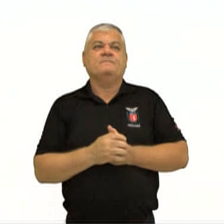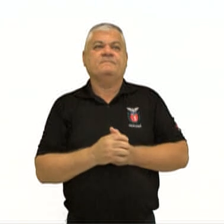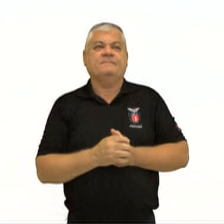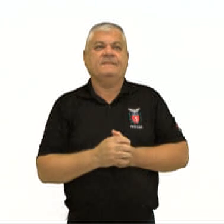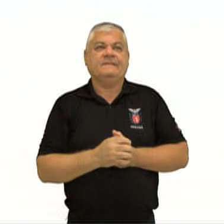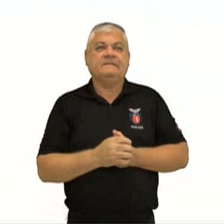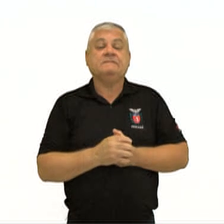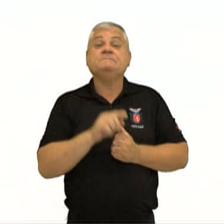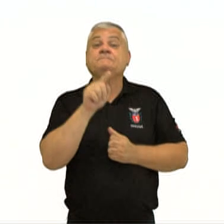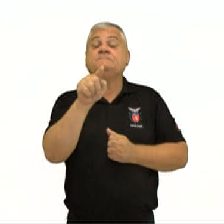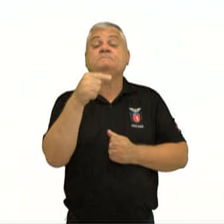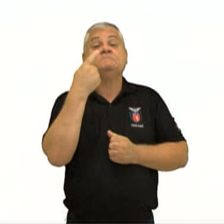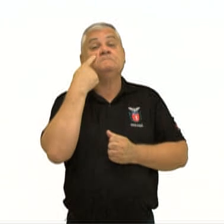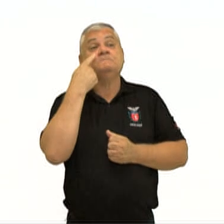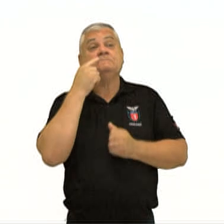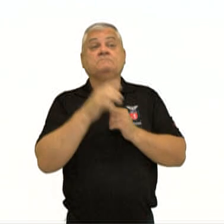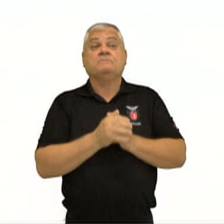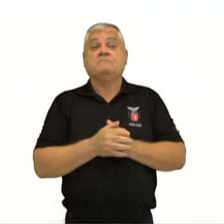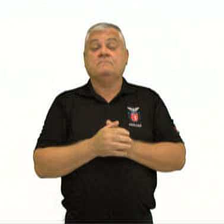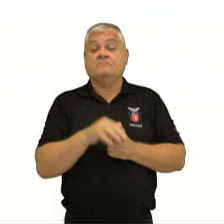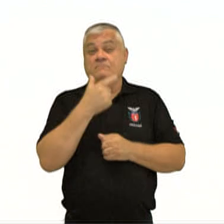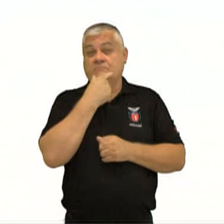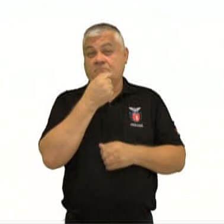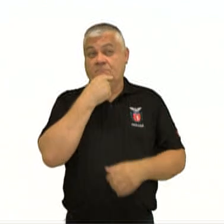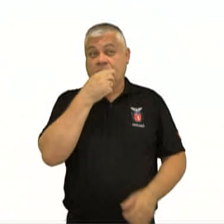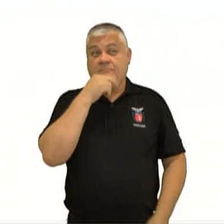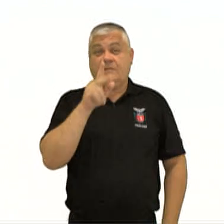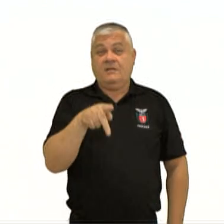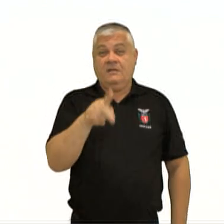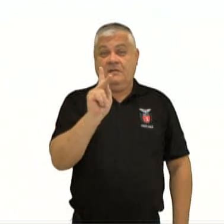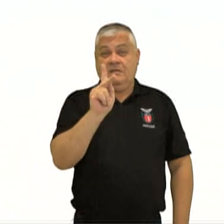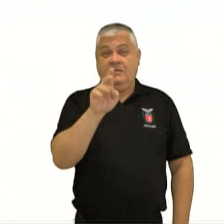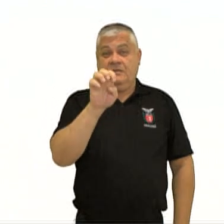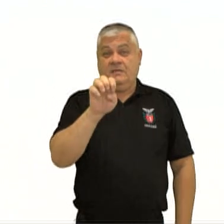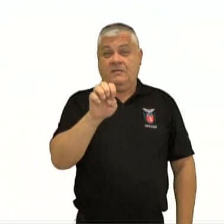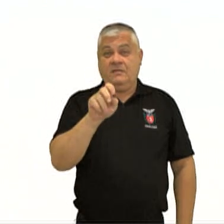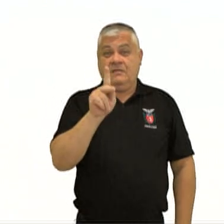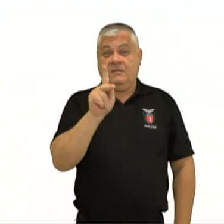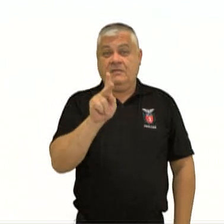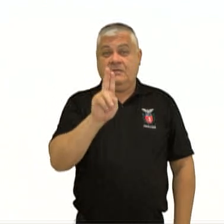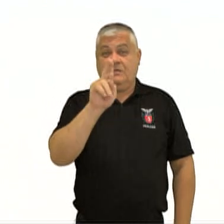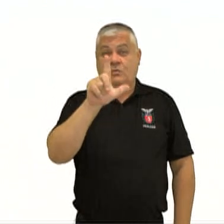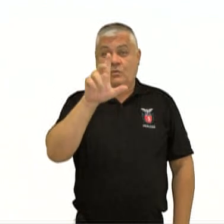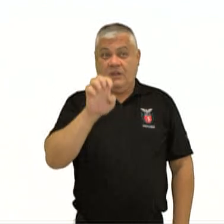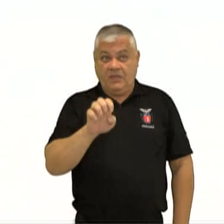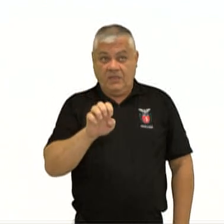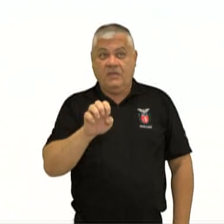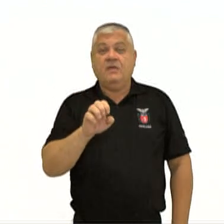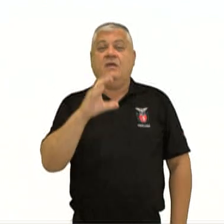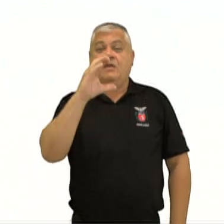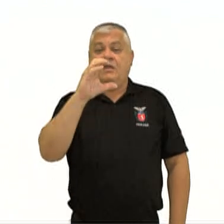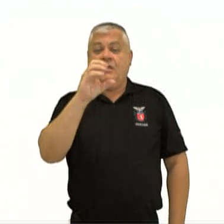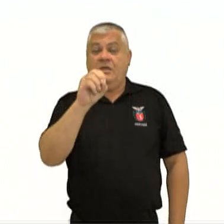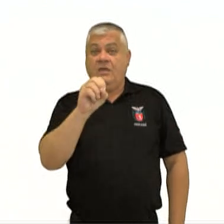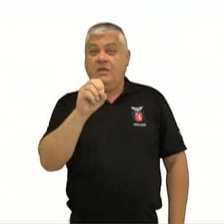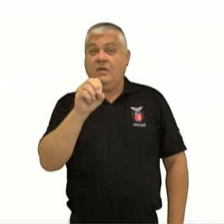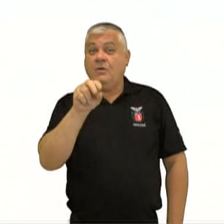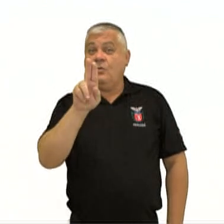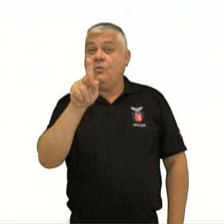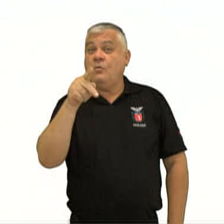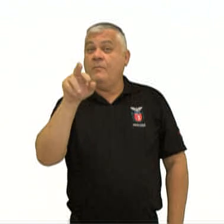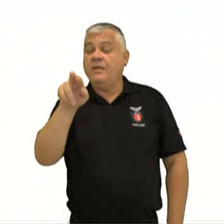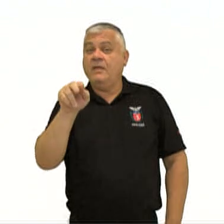Com relação aos postulados de Kekulé-Cooper, eu tenho 2 cientistas que estudaram as